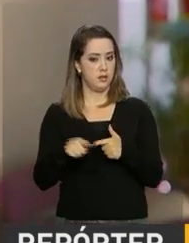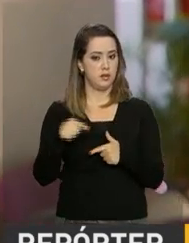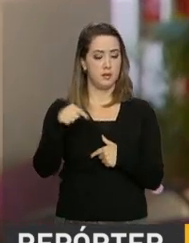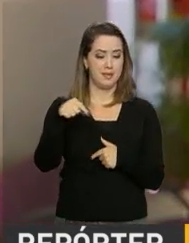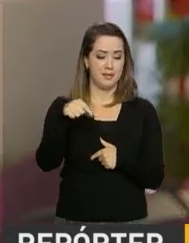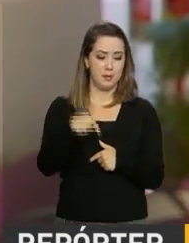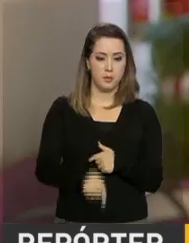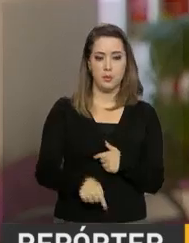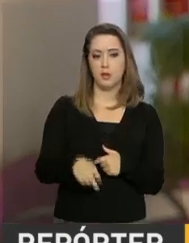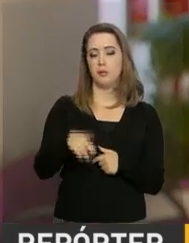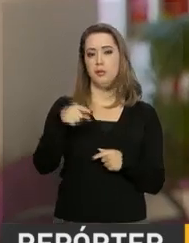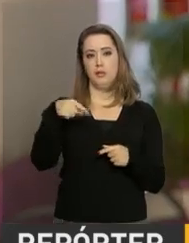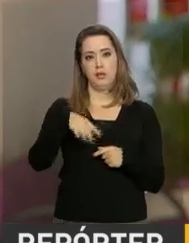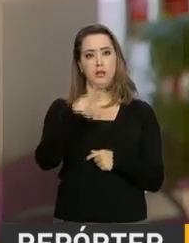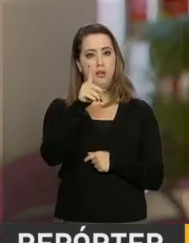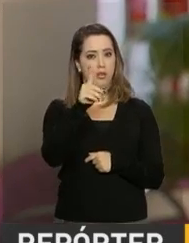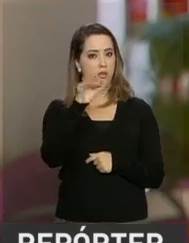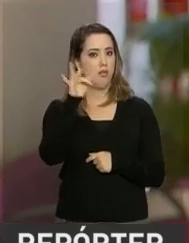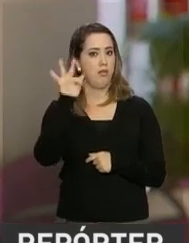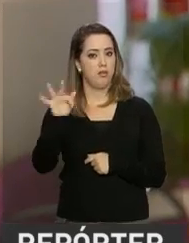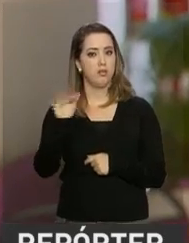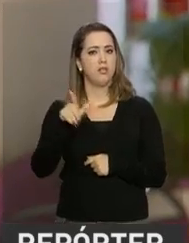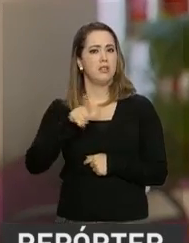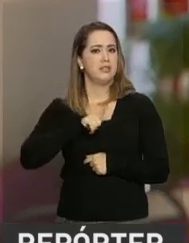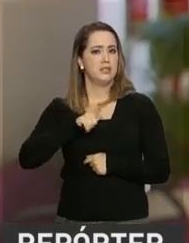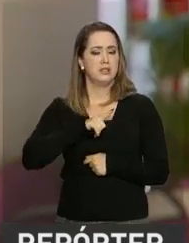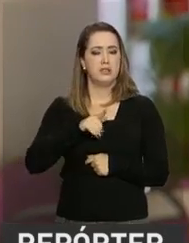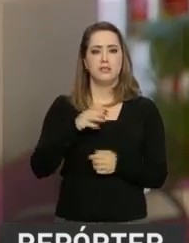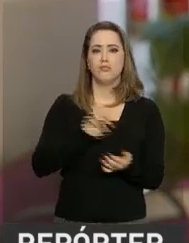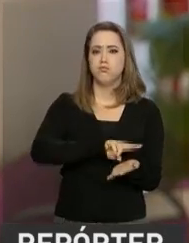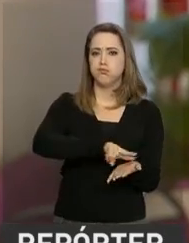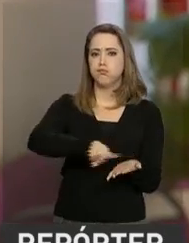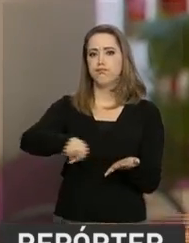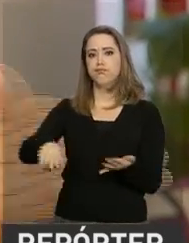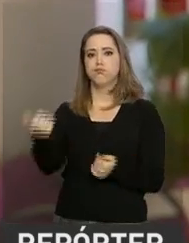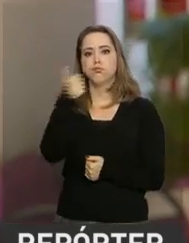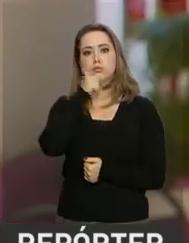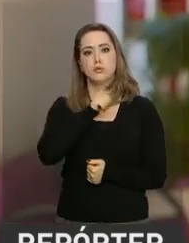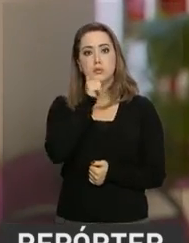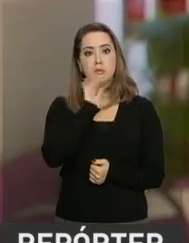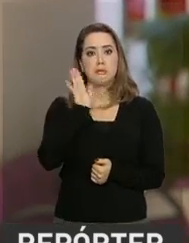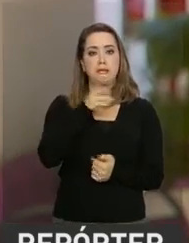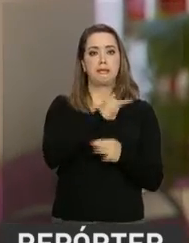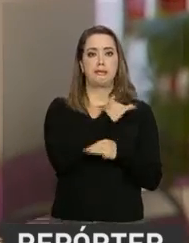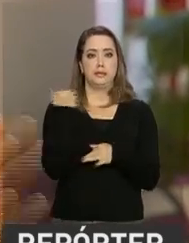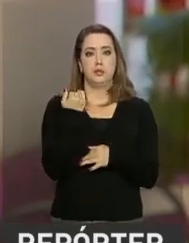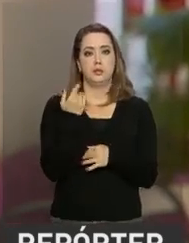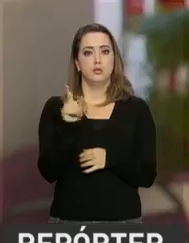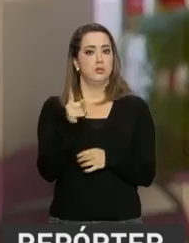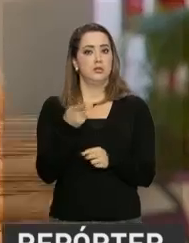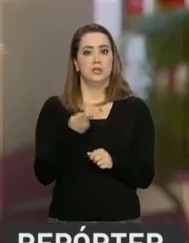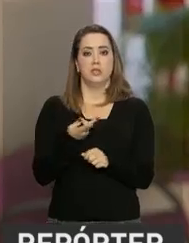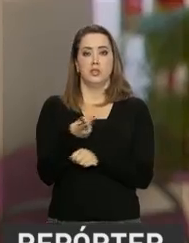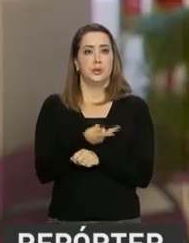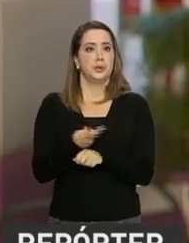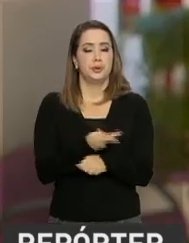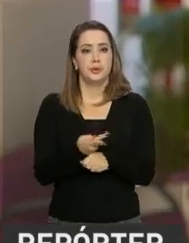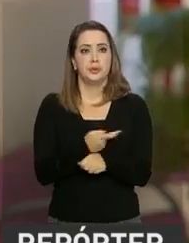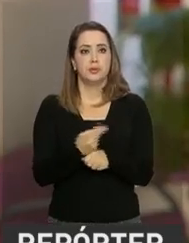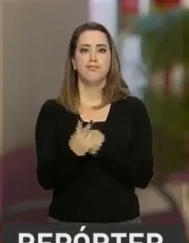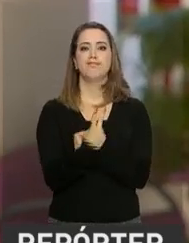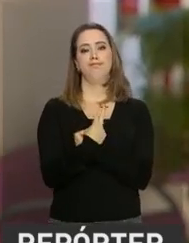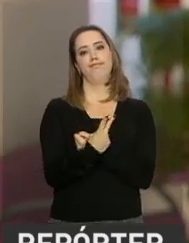ano e você tem ali mulheres que morreram e que não procuraram E você tem inúmeras mulheres ameaçados de morte que foram